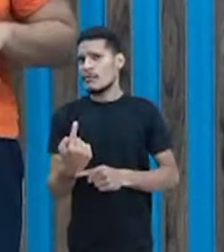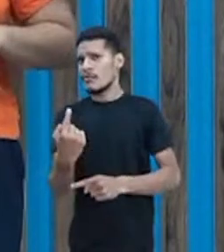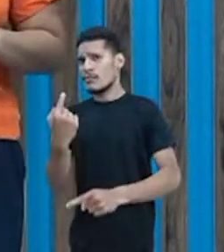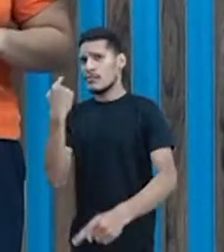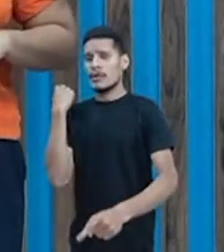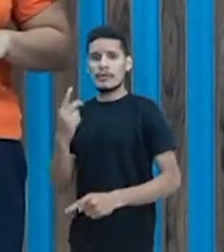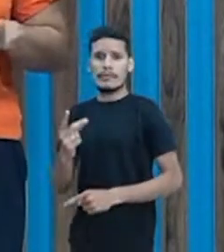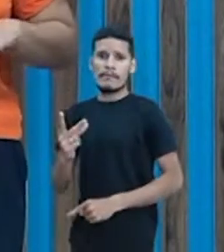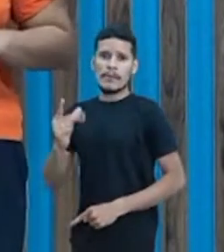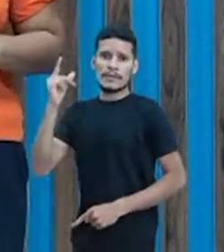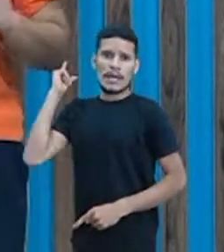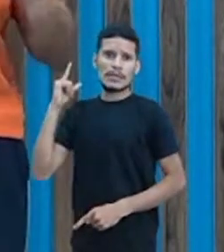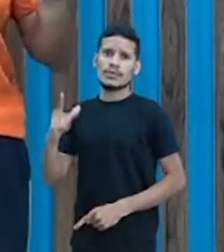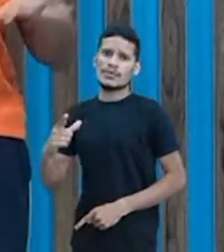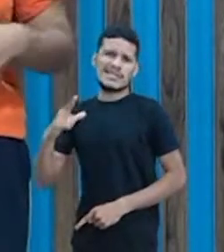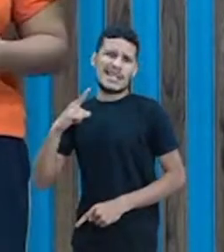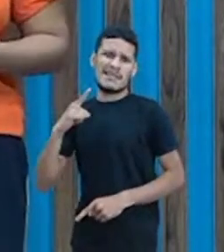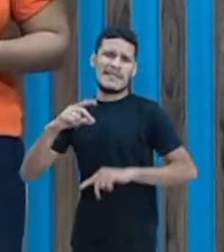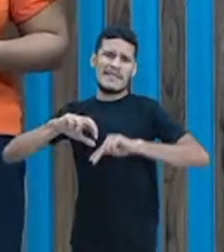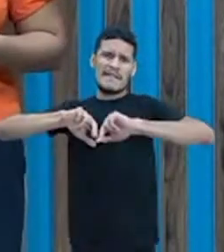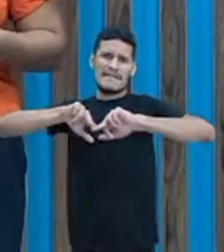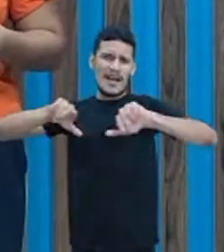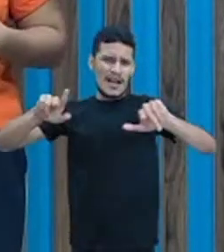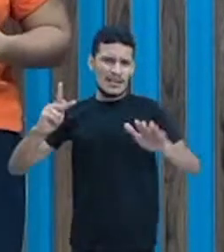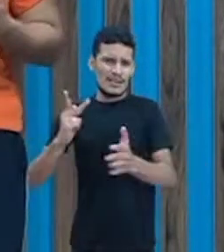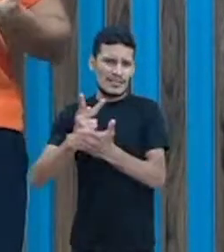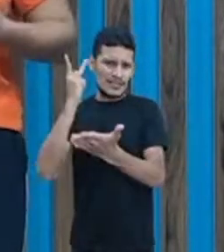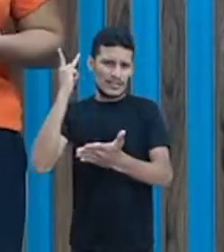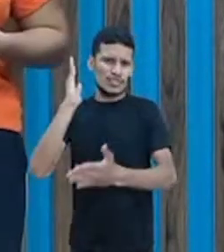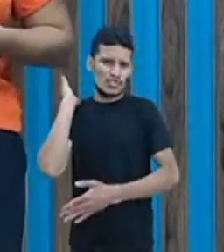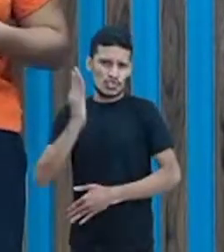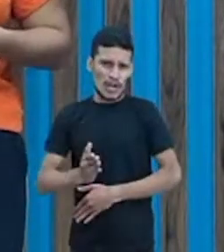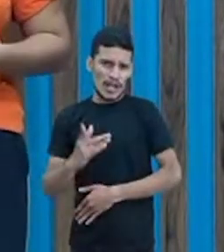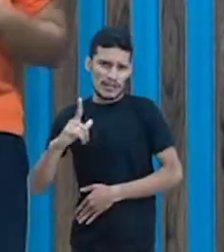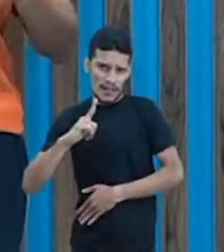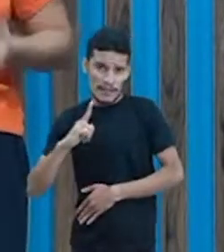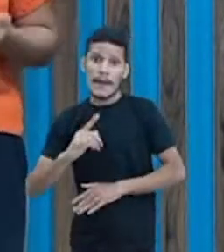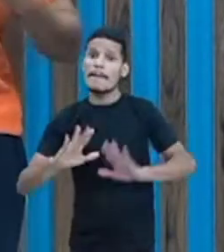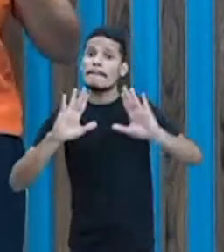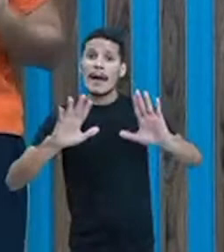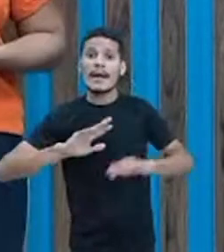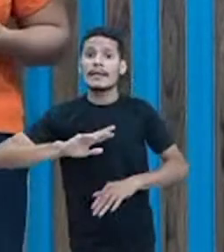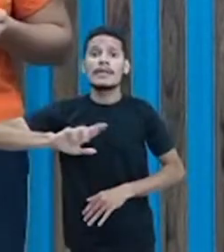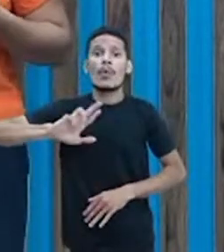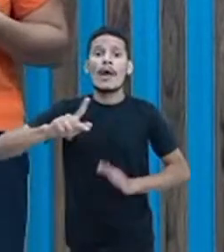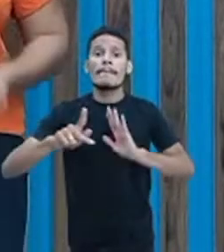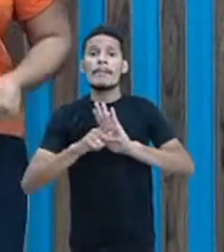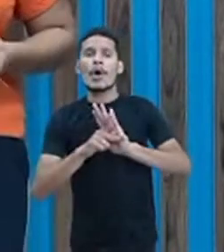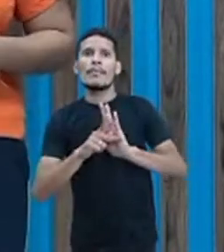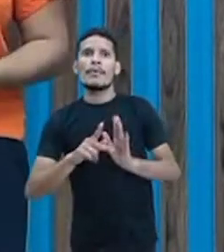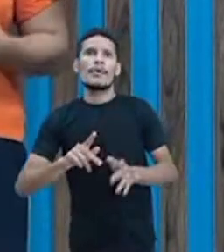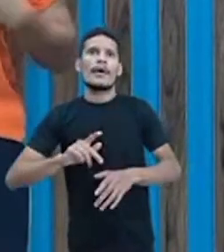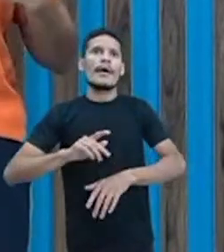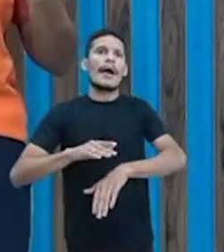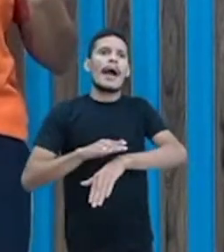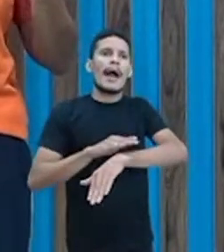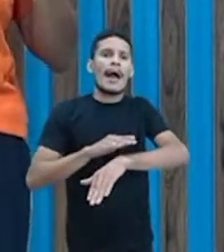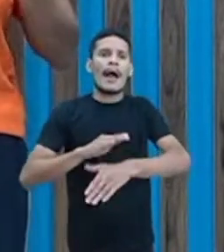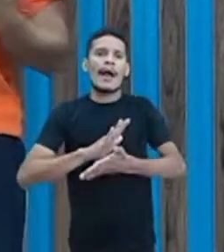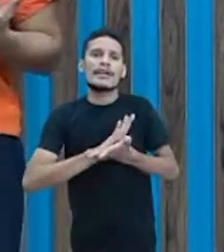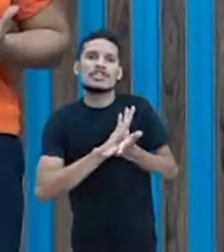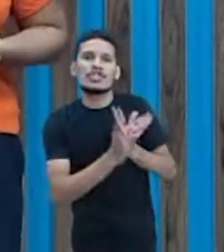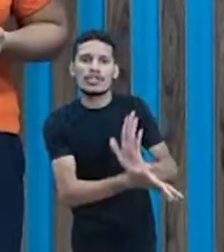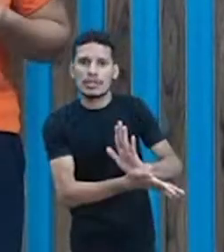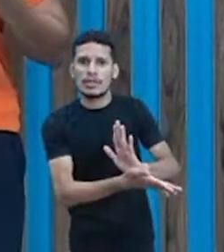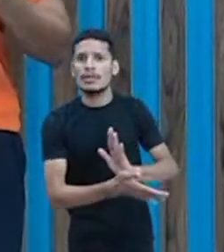ancestral. A gente tem, enfim, diversos relatos disso. Só que ela não tinha um caráter racial. Então, você tinha